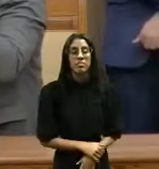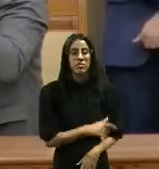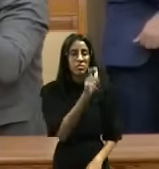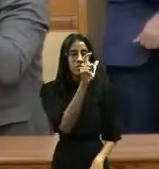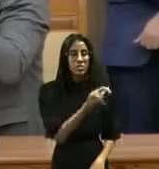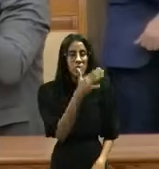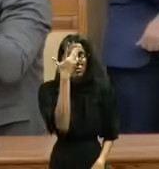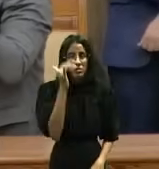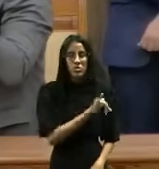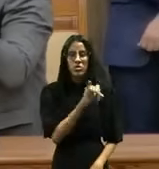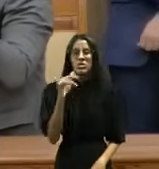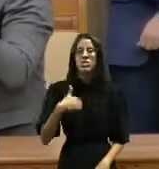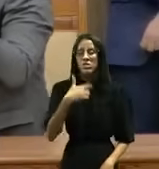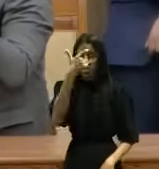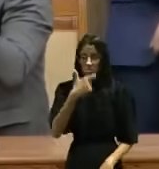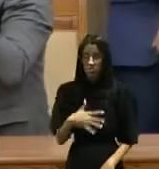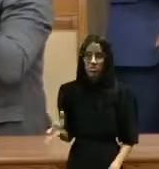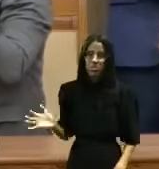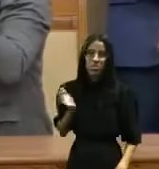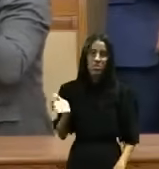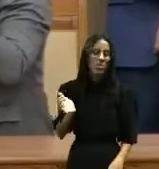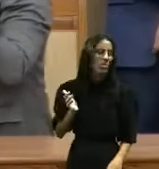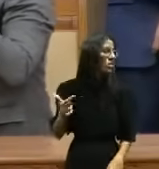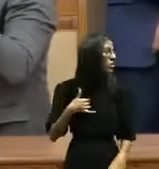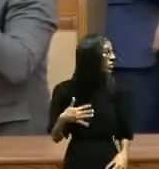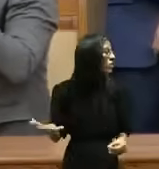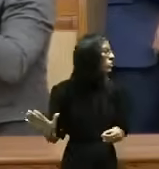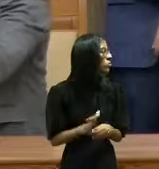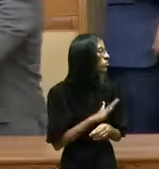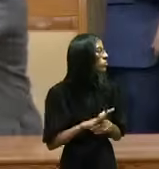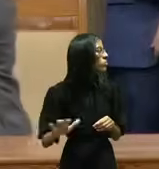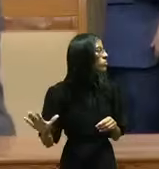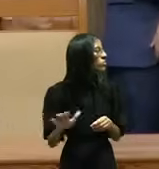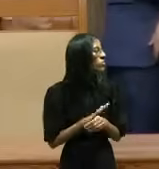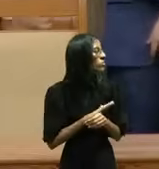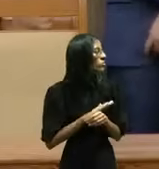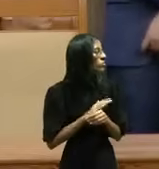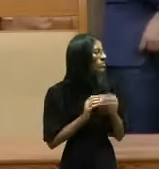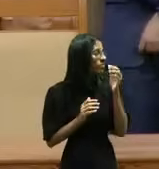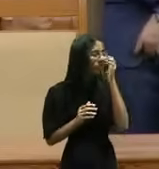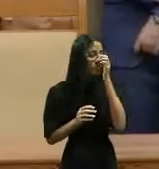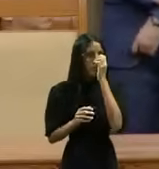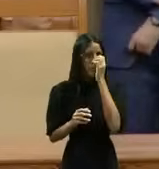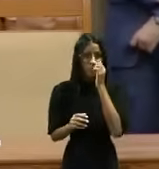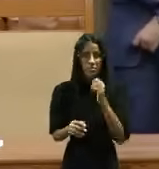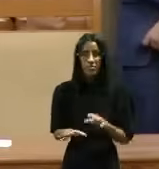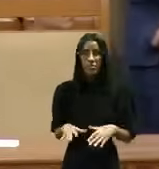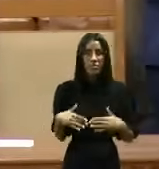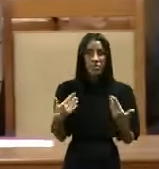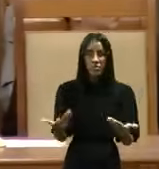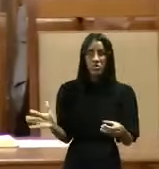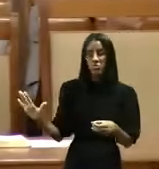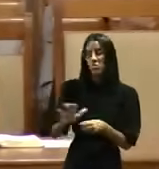mas não sabes tu que tu és Não começa desgraçada